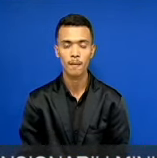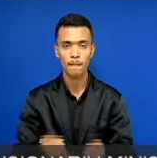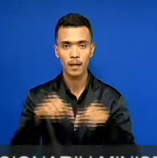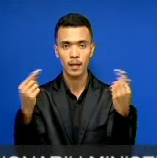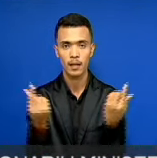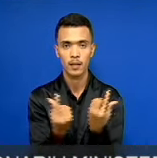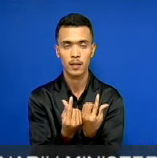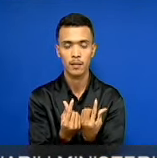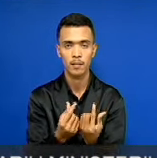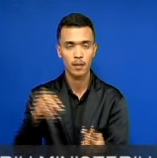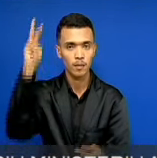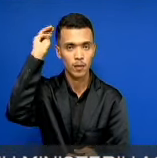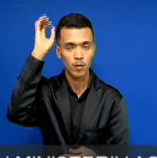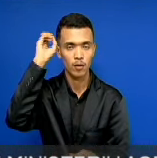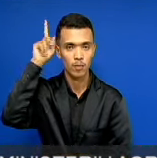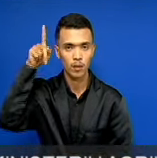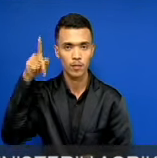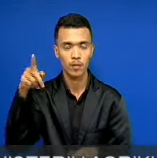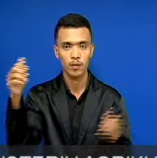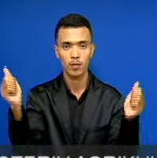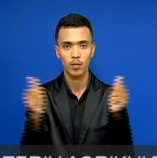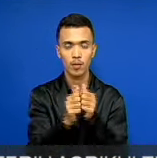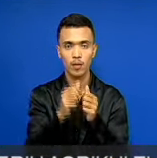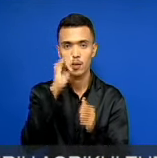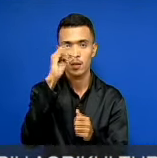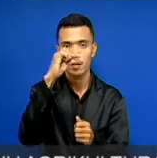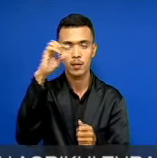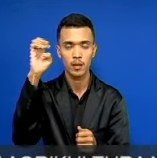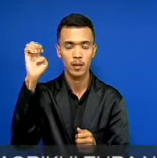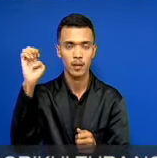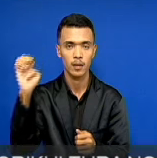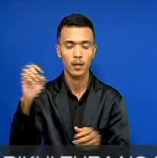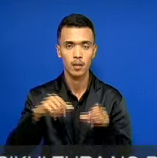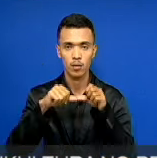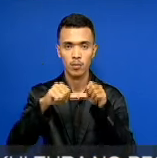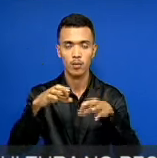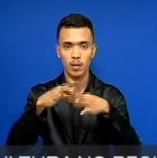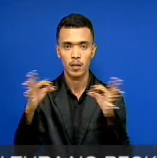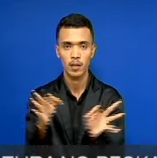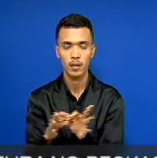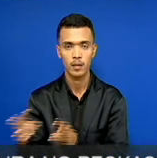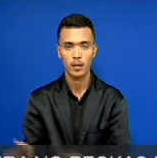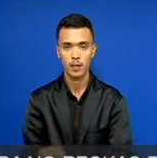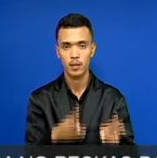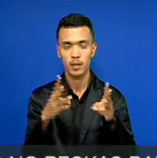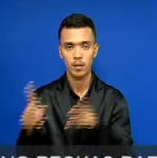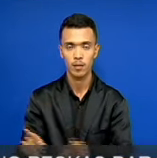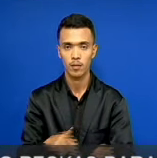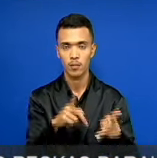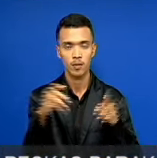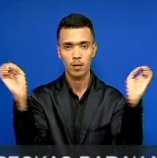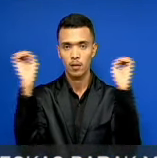Equipa técnico Ministério Obras Públicas o Instituto de Gestão de Equipamento continua a normalizar a estrada protocolo onde lá